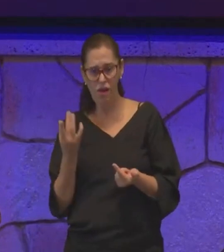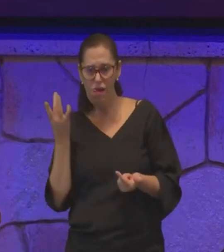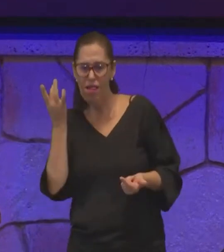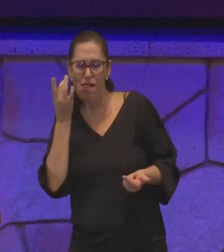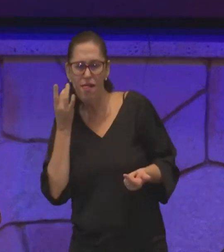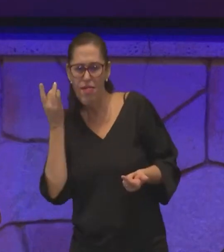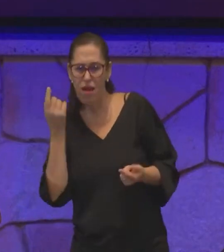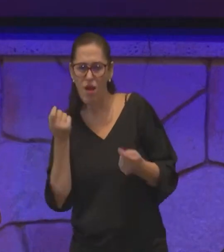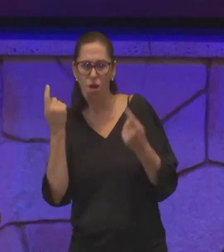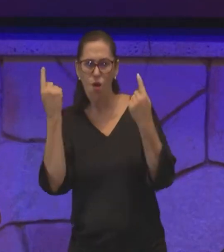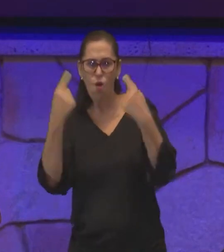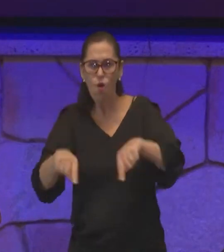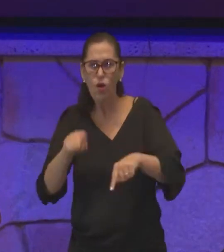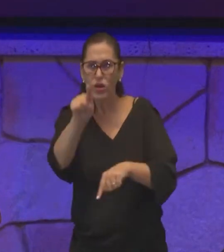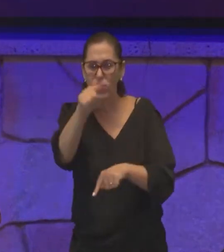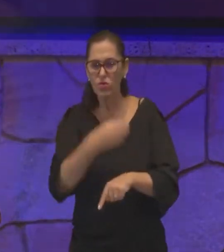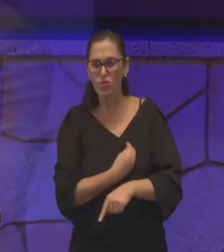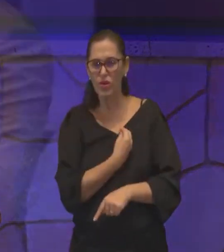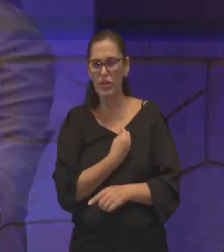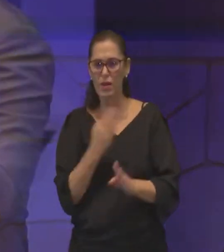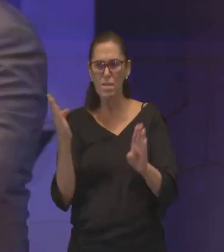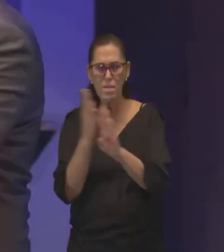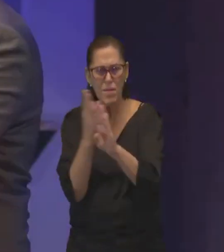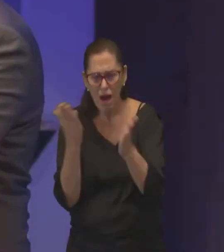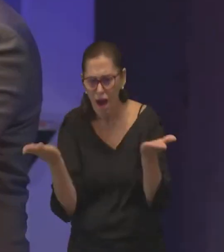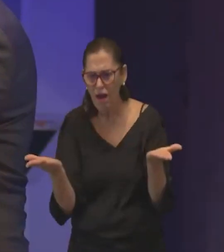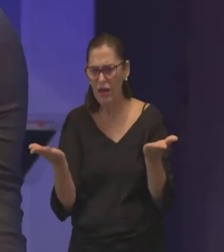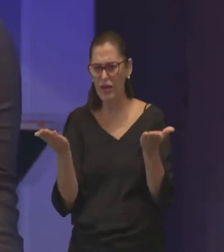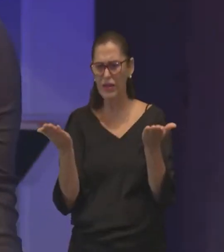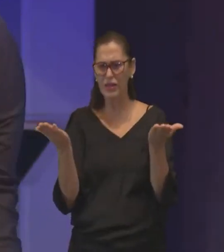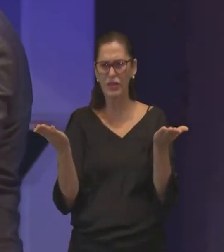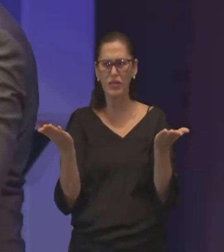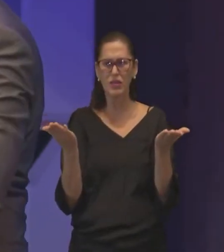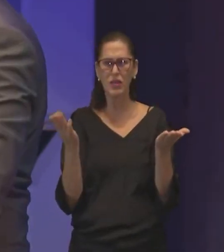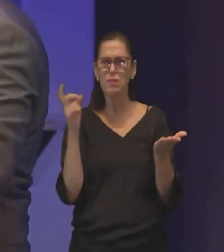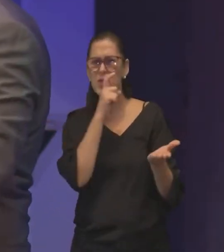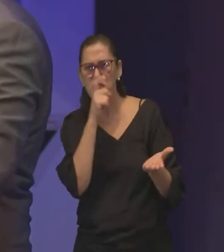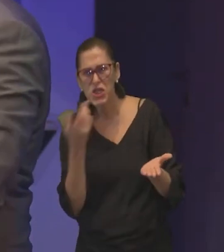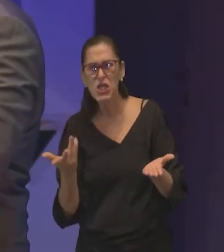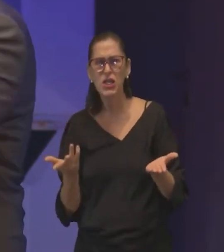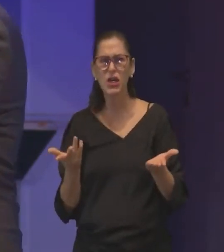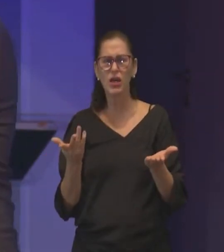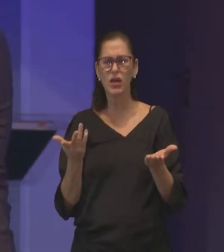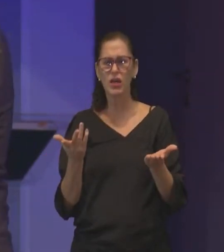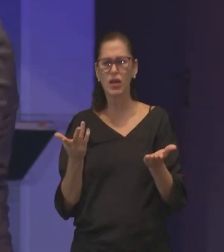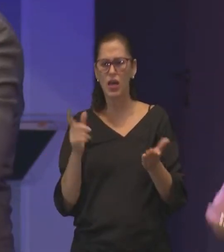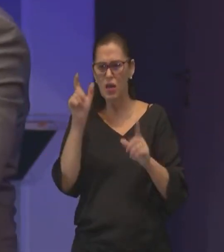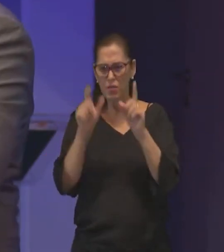contra você. Perseguição no trabalho, uma calúnia, uma difamação. Pessoas se levantarão contra